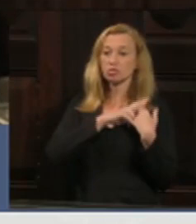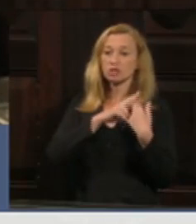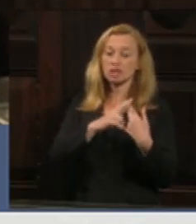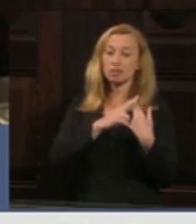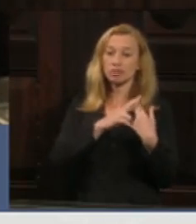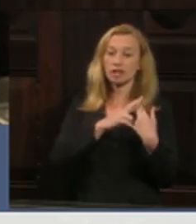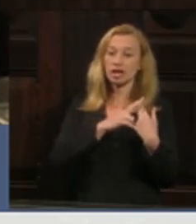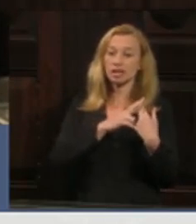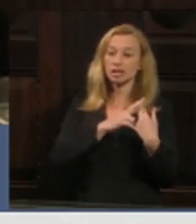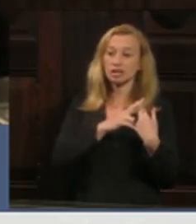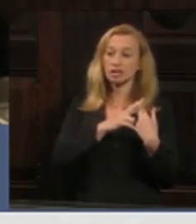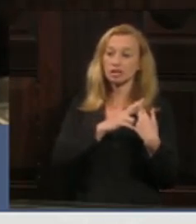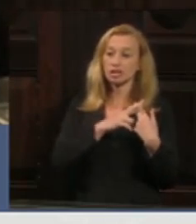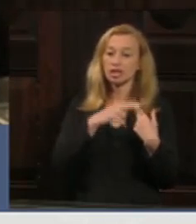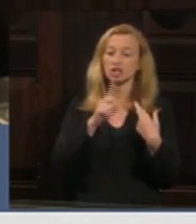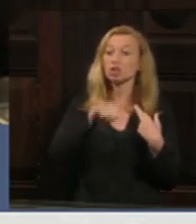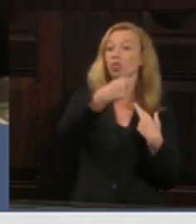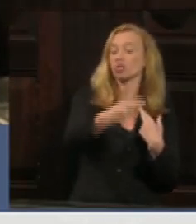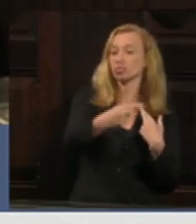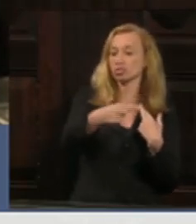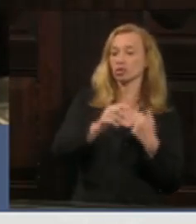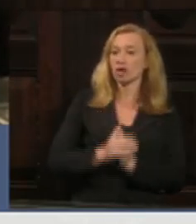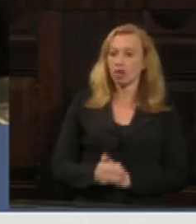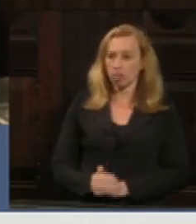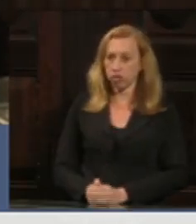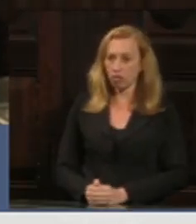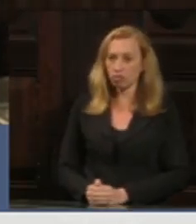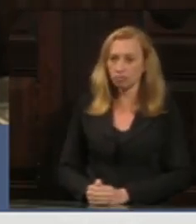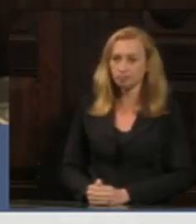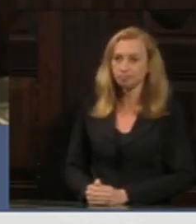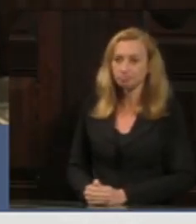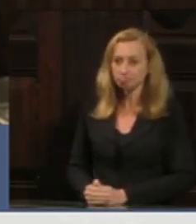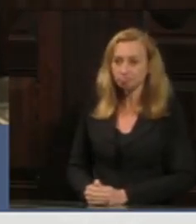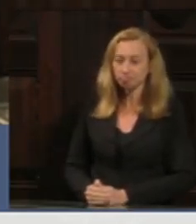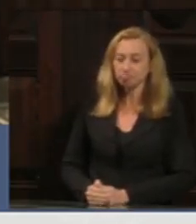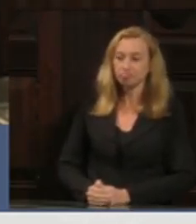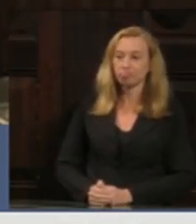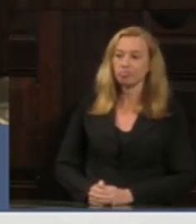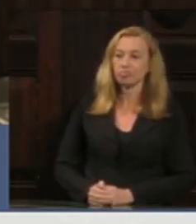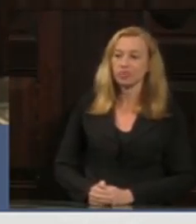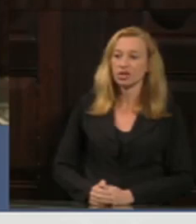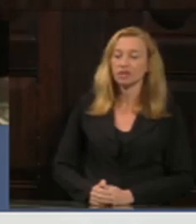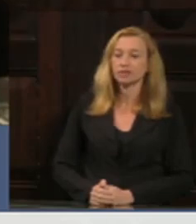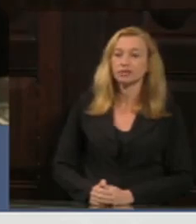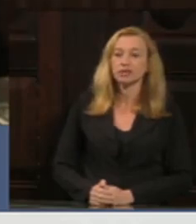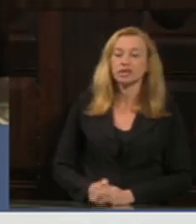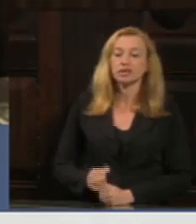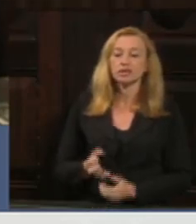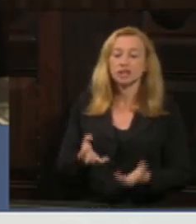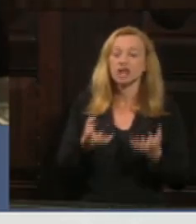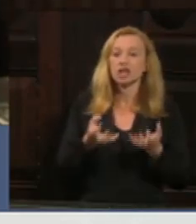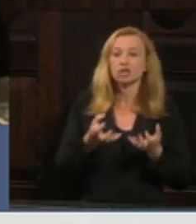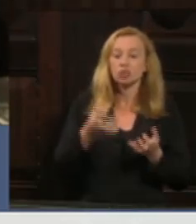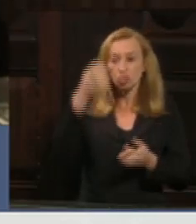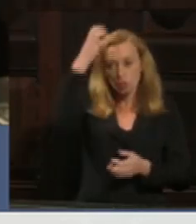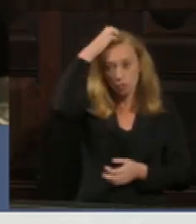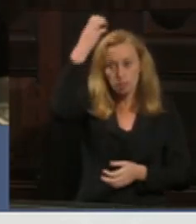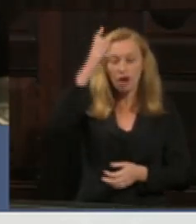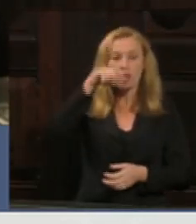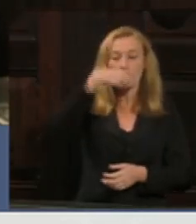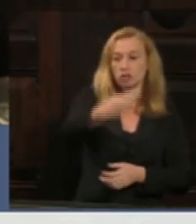ensino fundamental e passou essa temporada toda tentando enfiar goela abaixo dos municípios as escolas de ensino